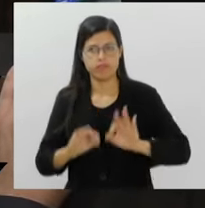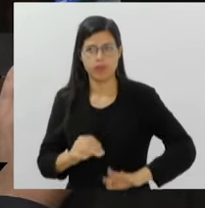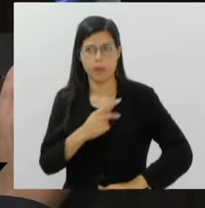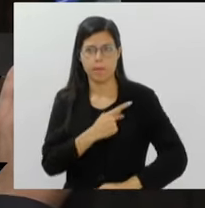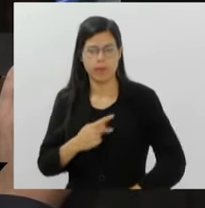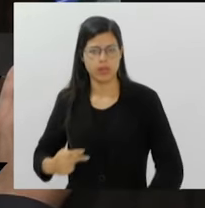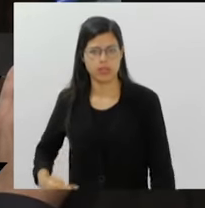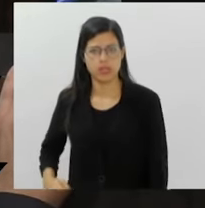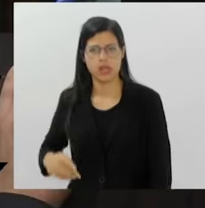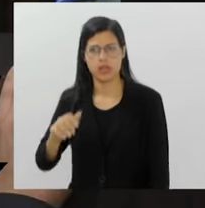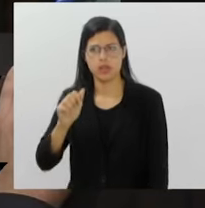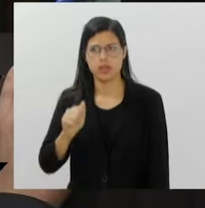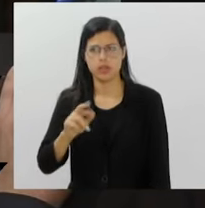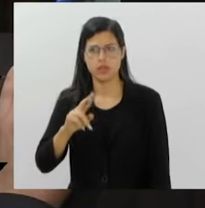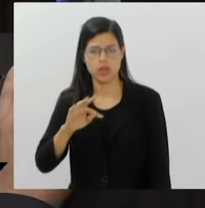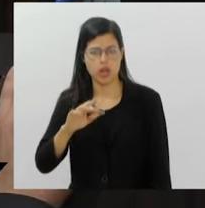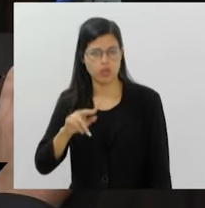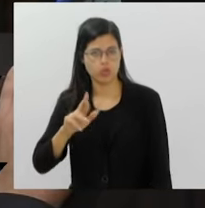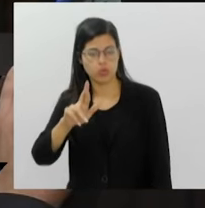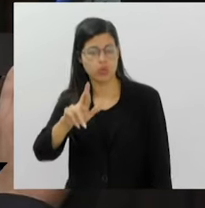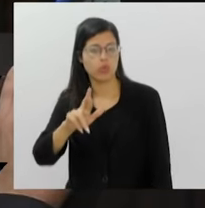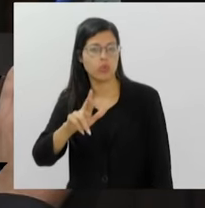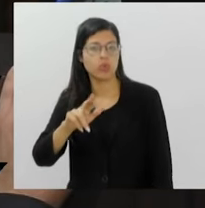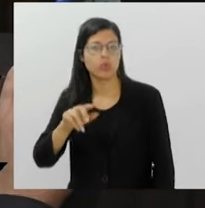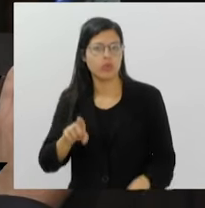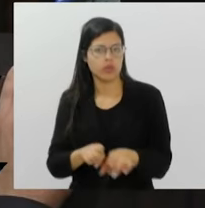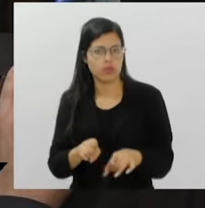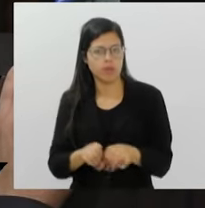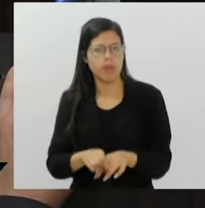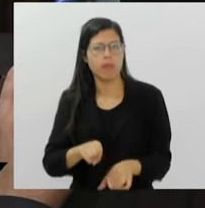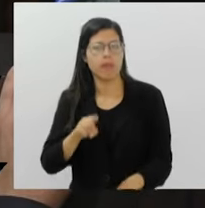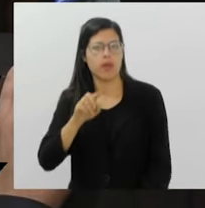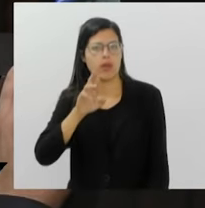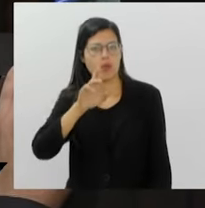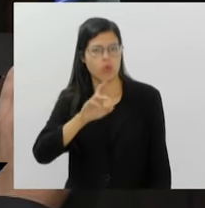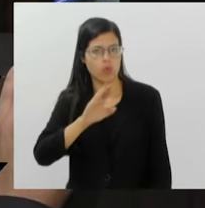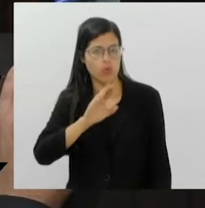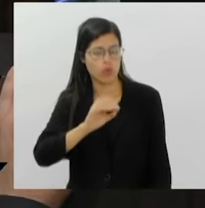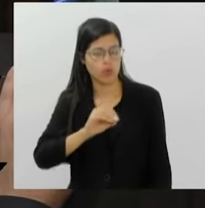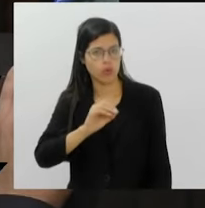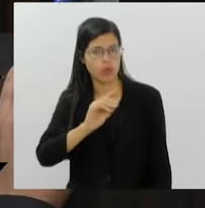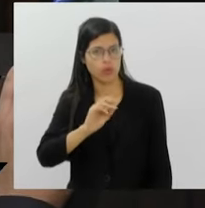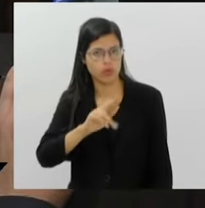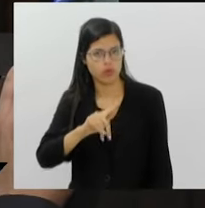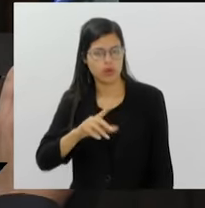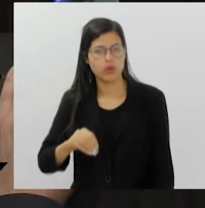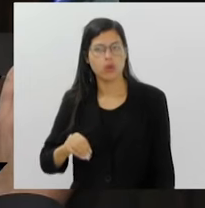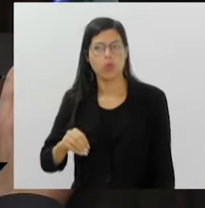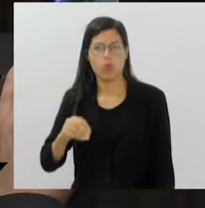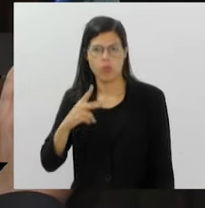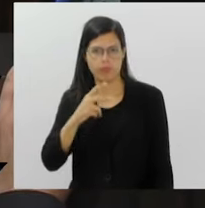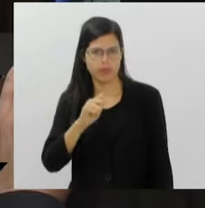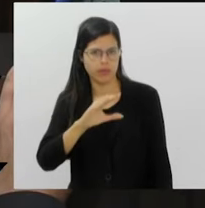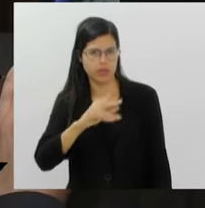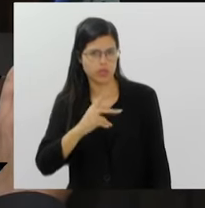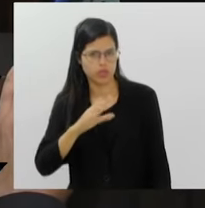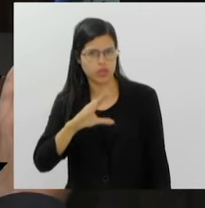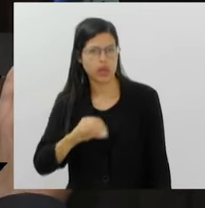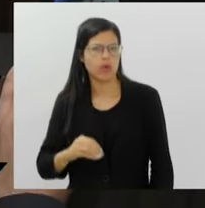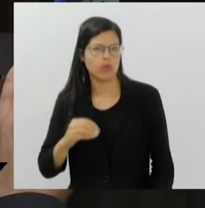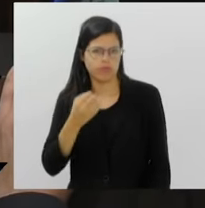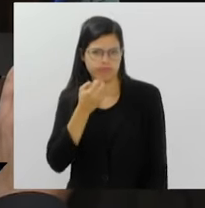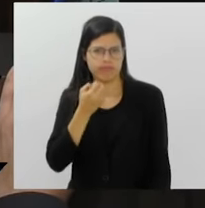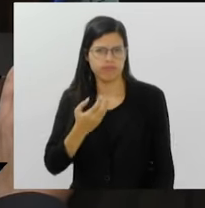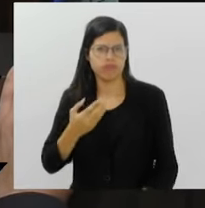Arthur Lira e o presidente Rodrigo Pacheco, uma pessoa que eu me dou muito bem também, dono de uma cultura jurídica muito forte,